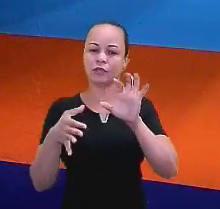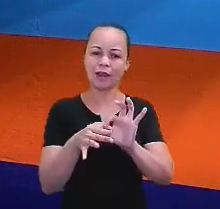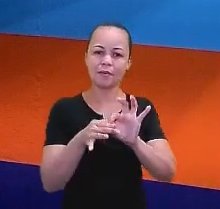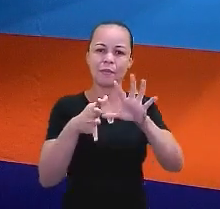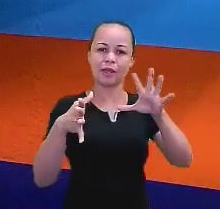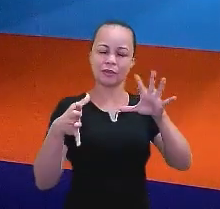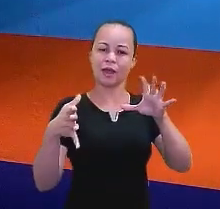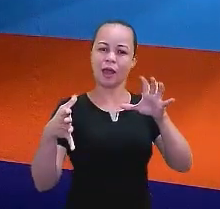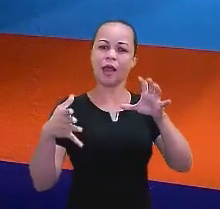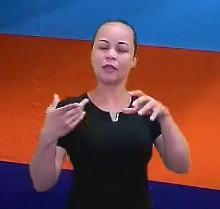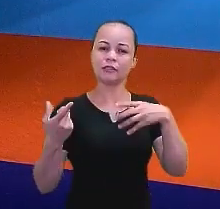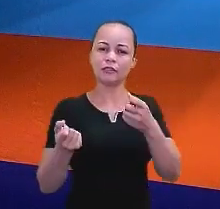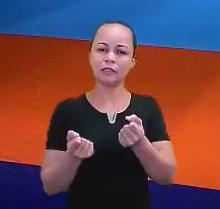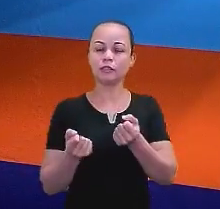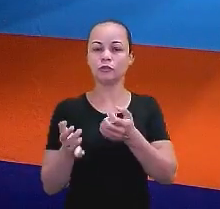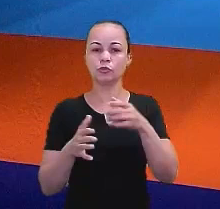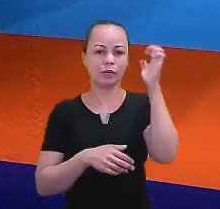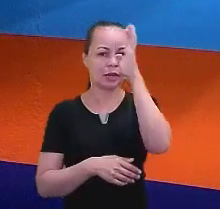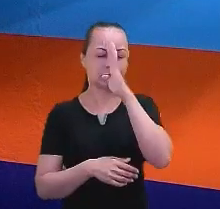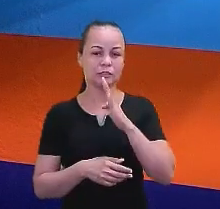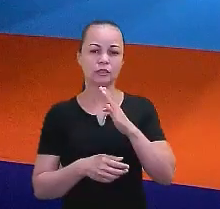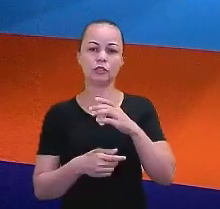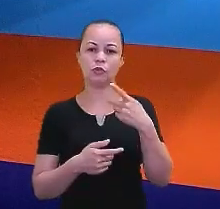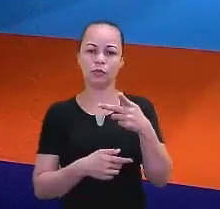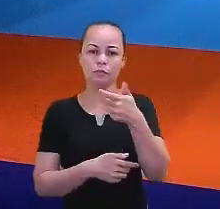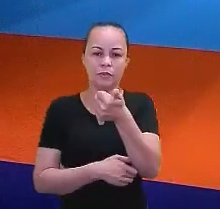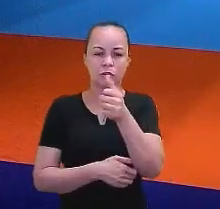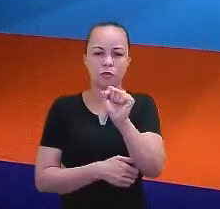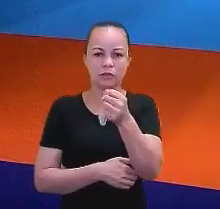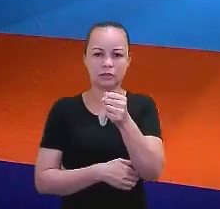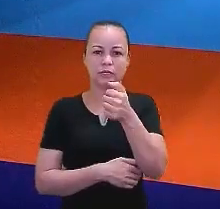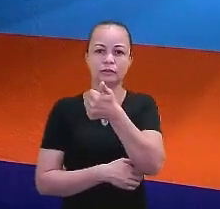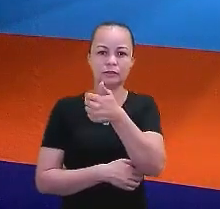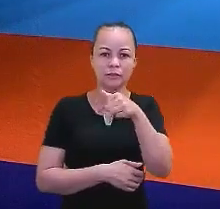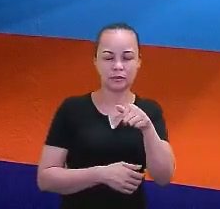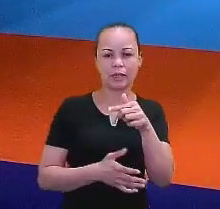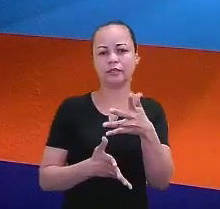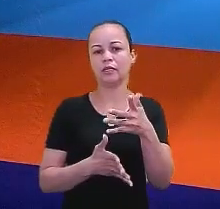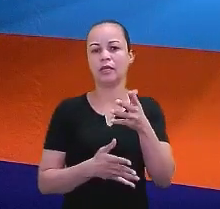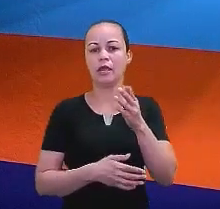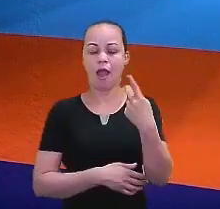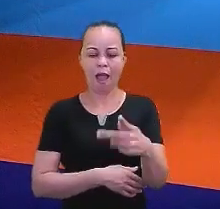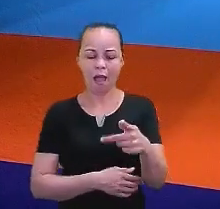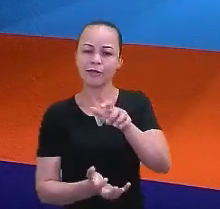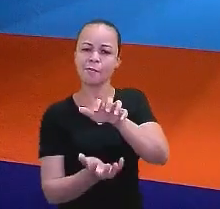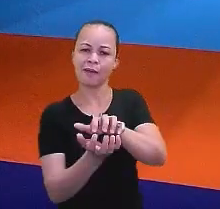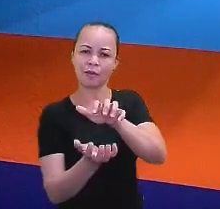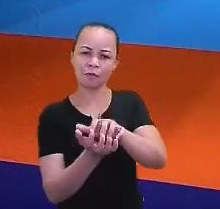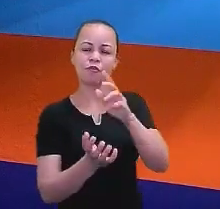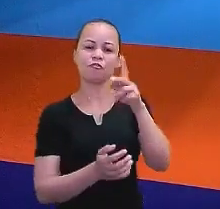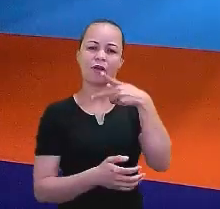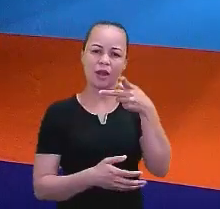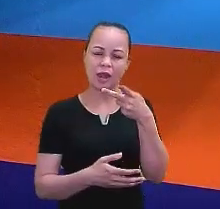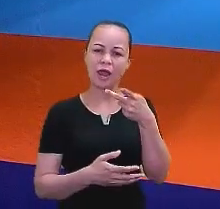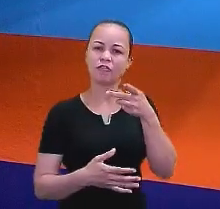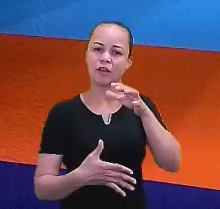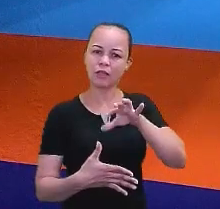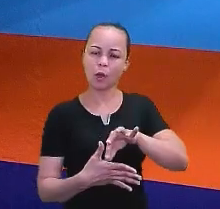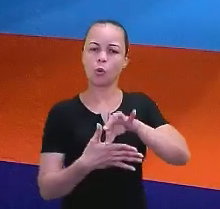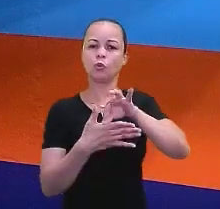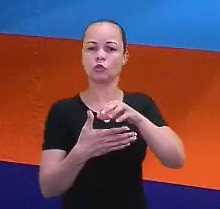em 1817, aqui em Pernambuco, já se falava em autonomia dos estados. Por quê,